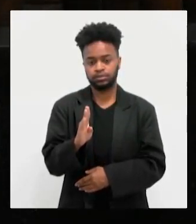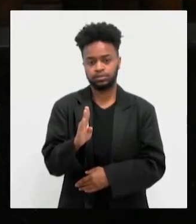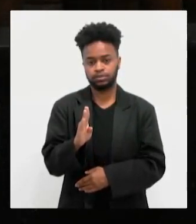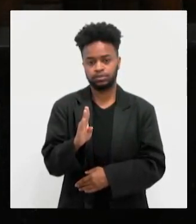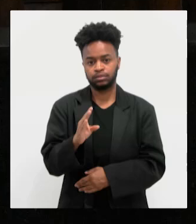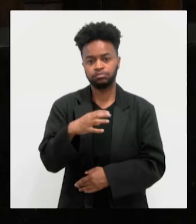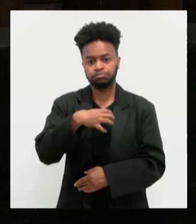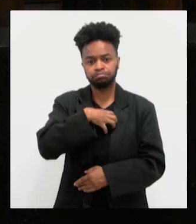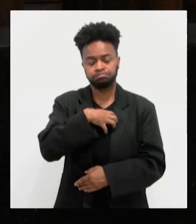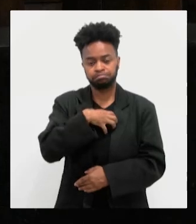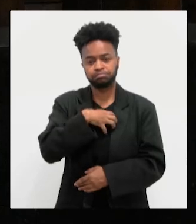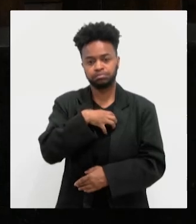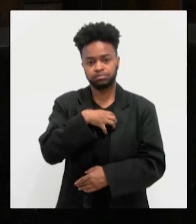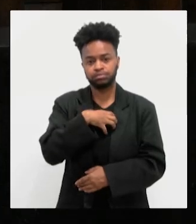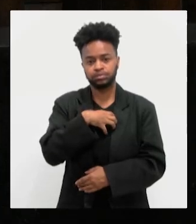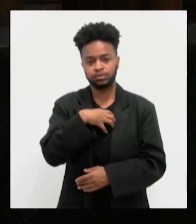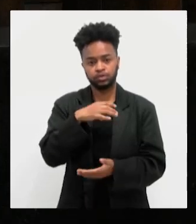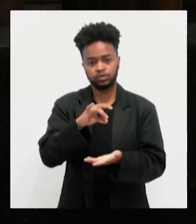muito